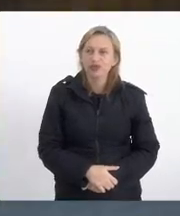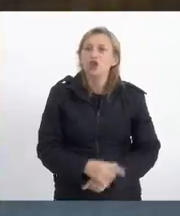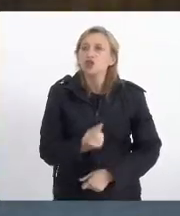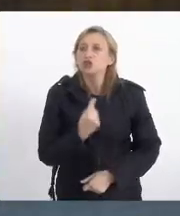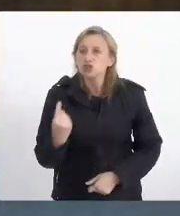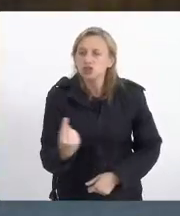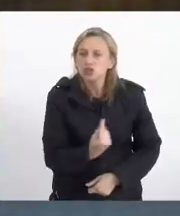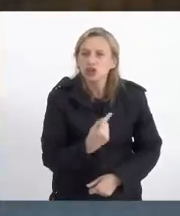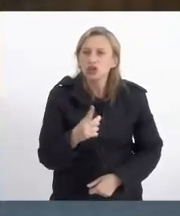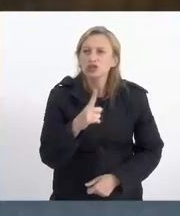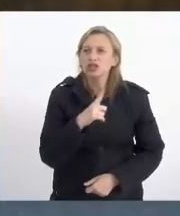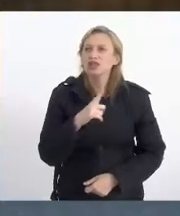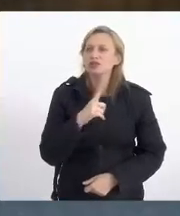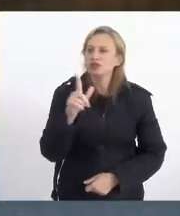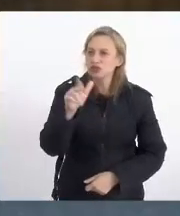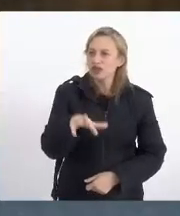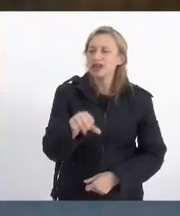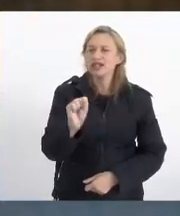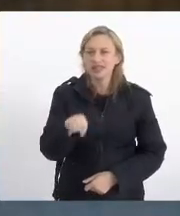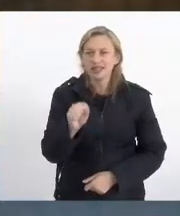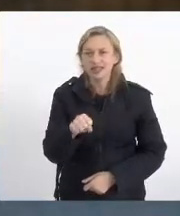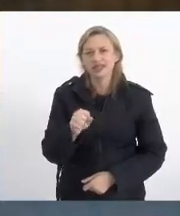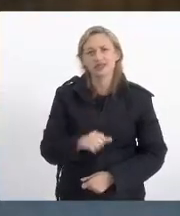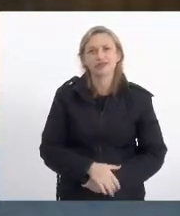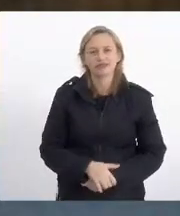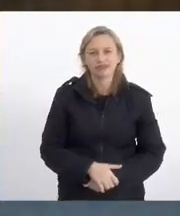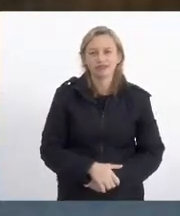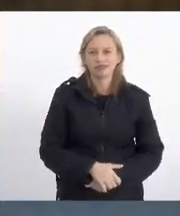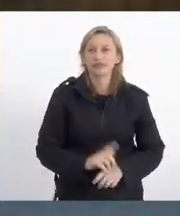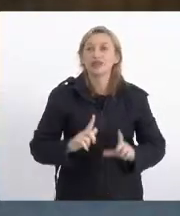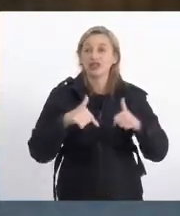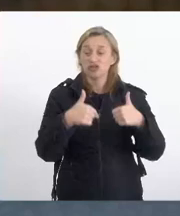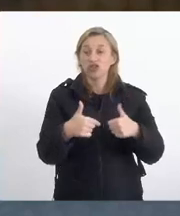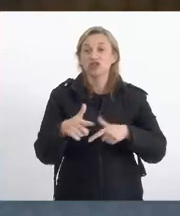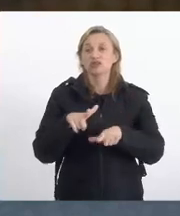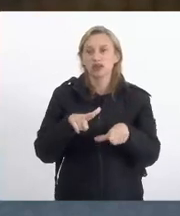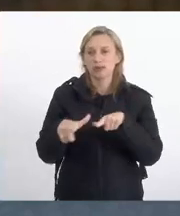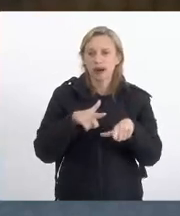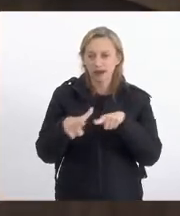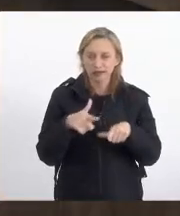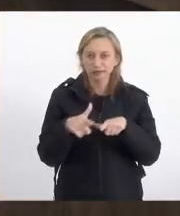nós temos nossas diferenças, forma de aplicar